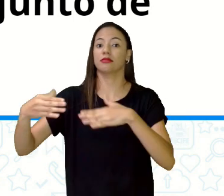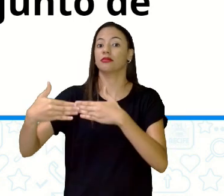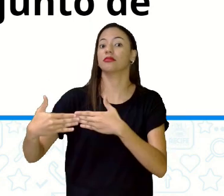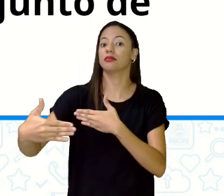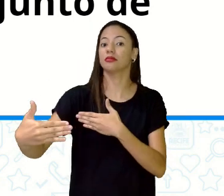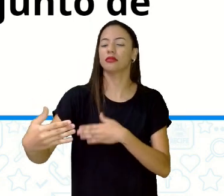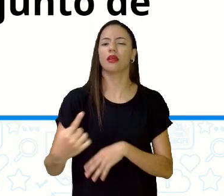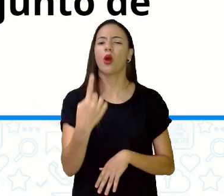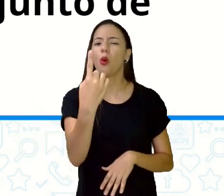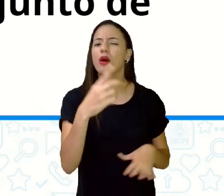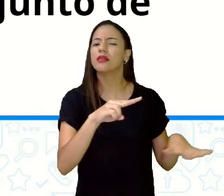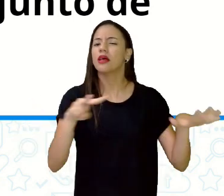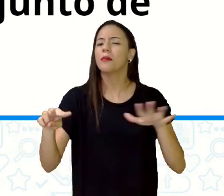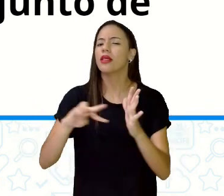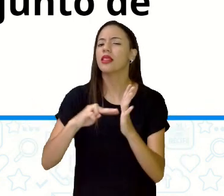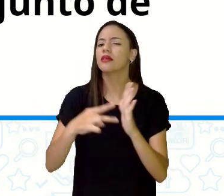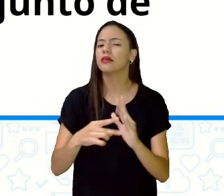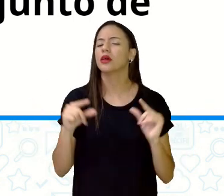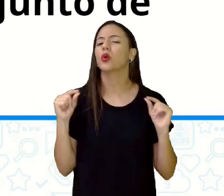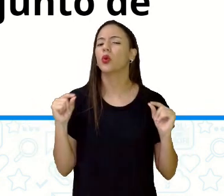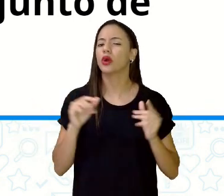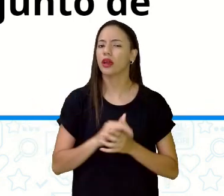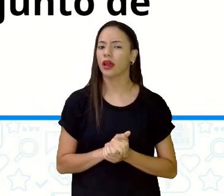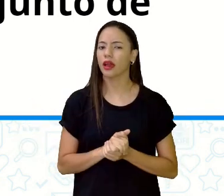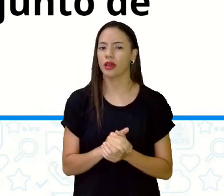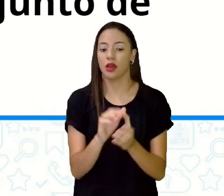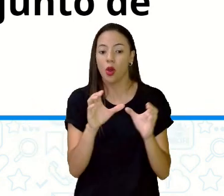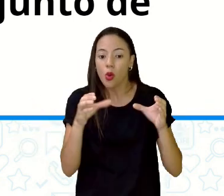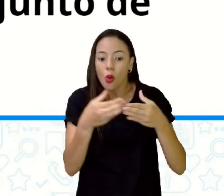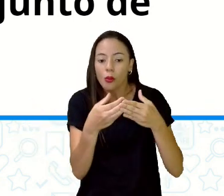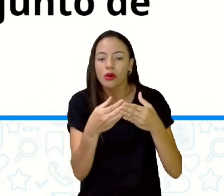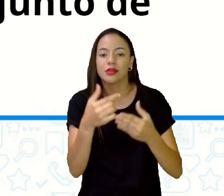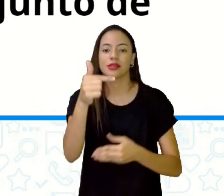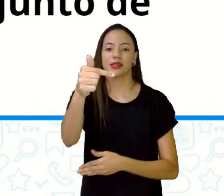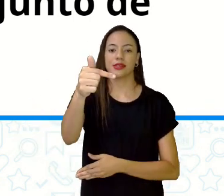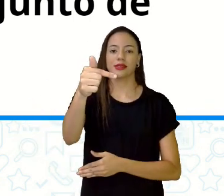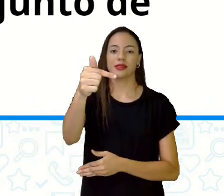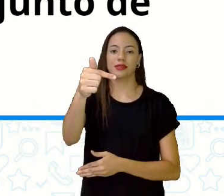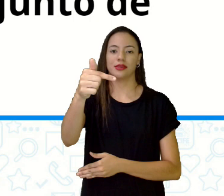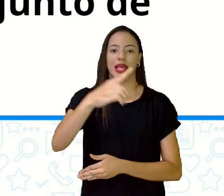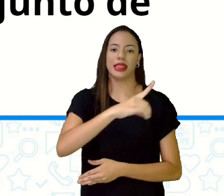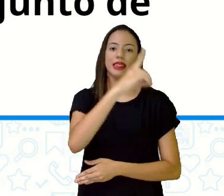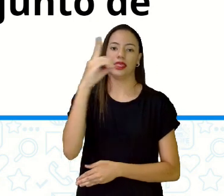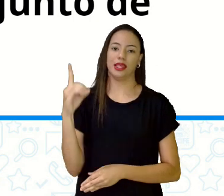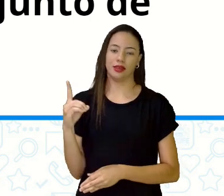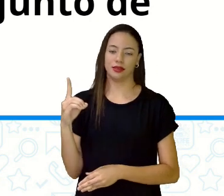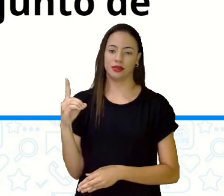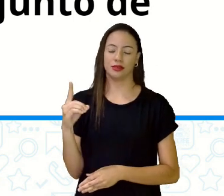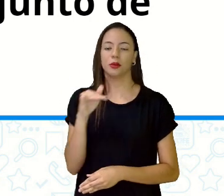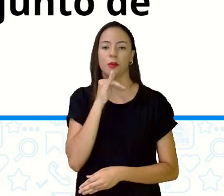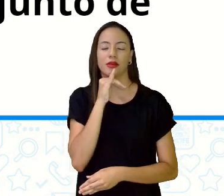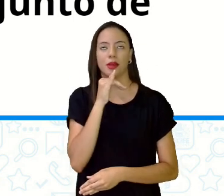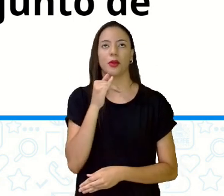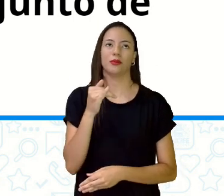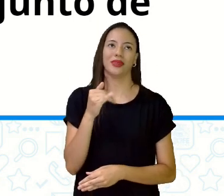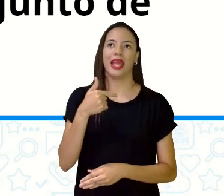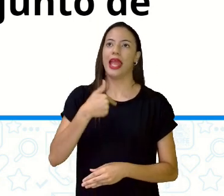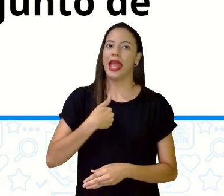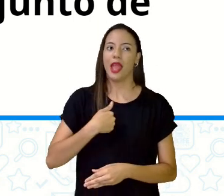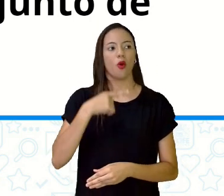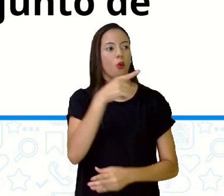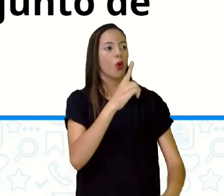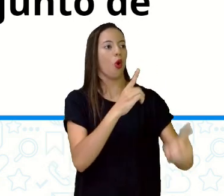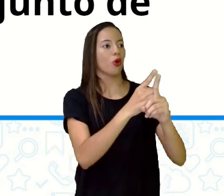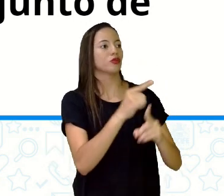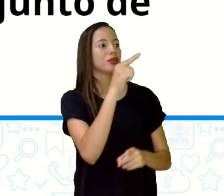semana significa o quê? Um conjunto de 7 dias, tá? Ao invés de falar te vejo daqui a 7 dias, eu